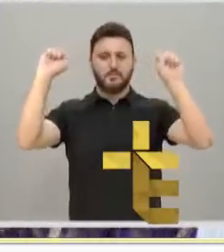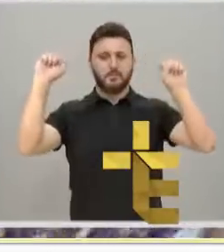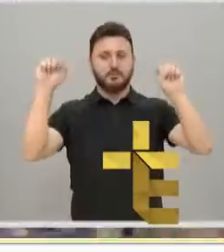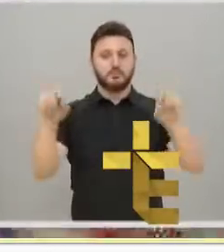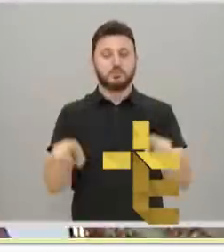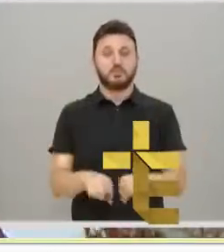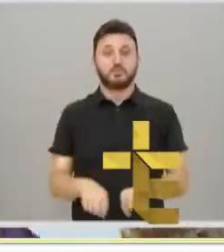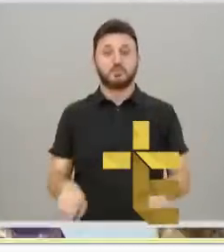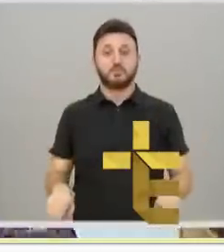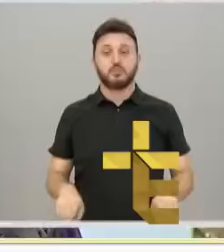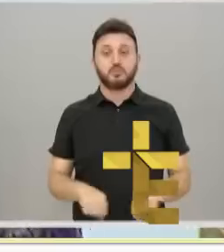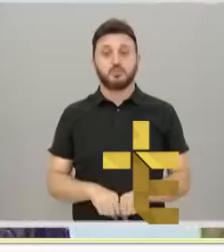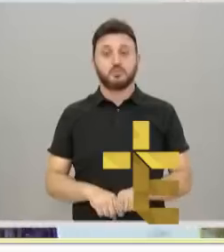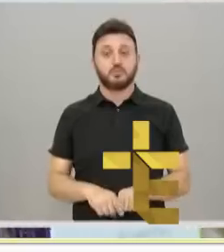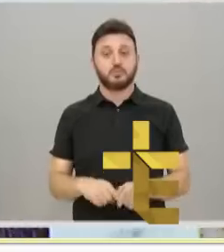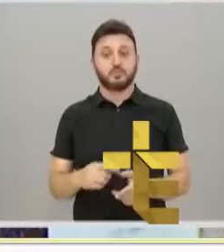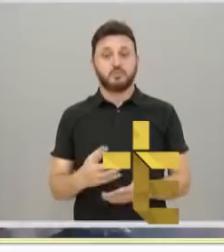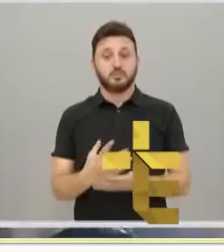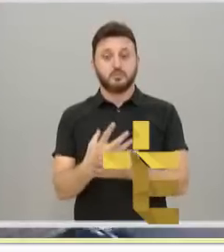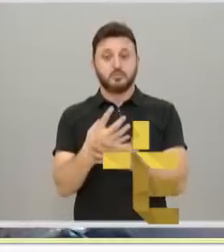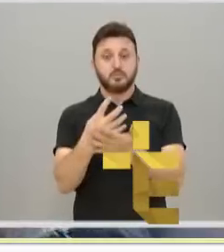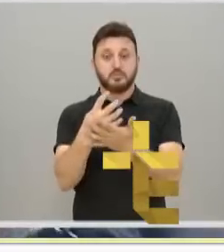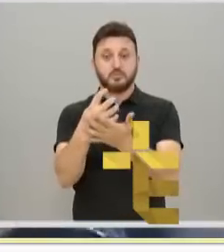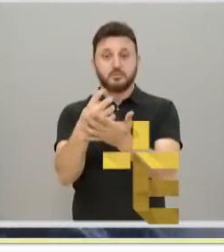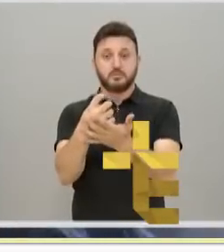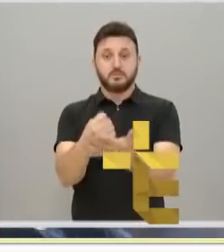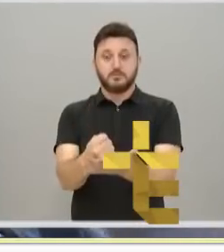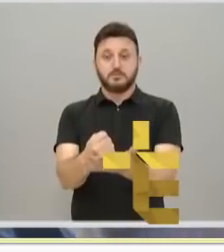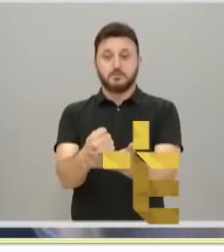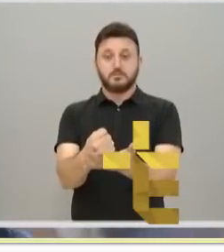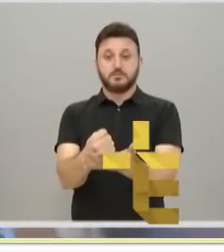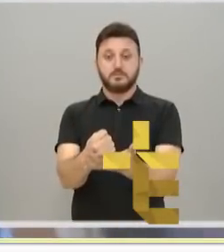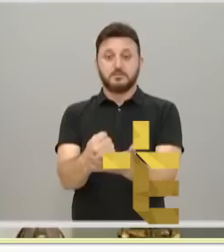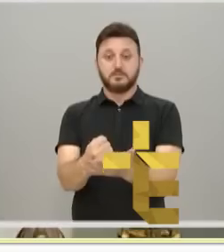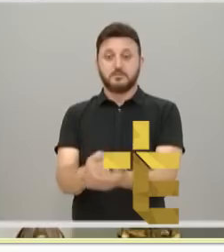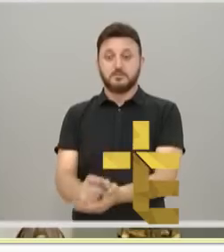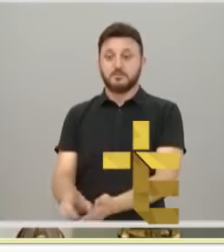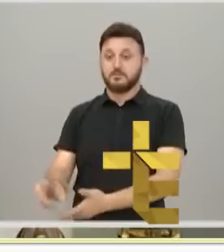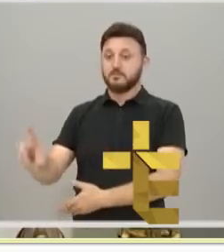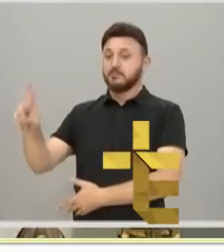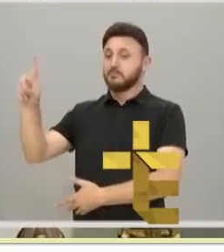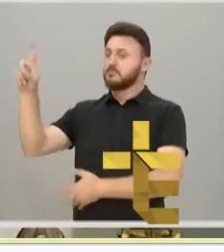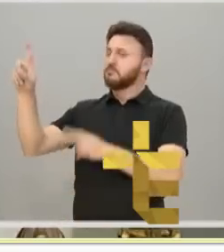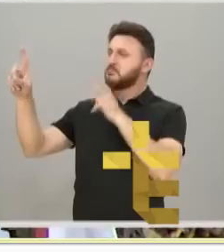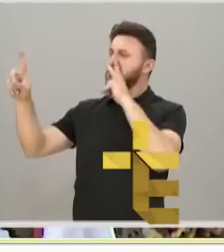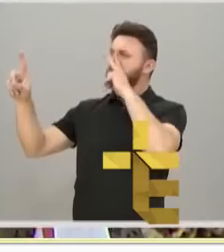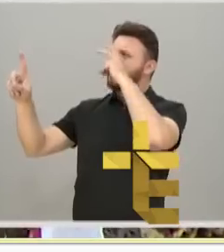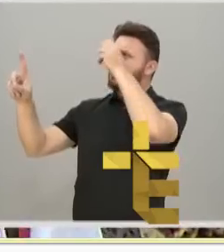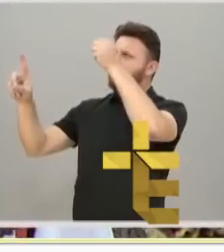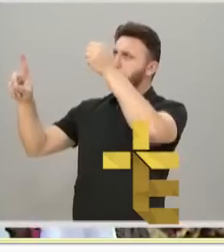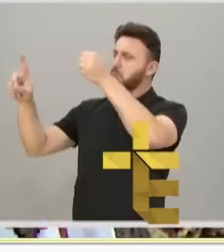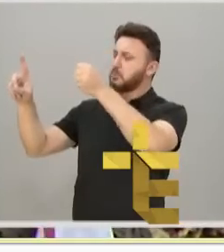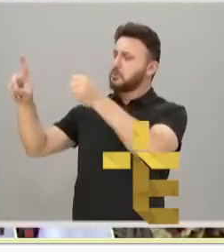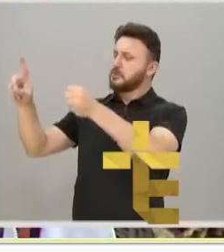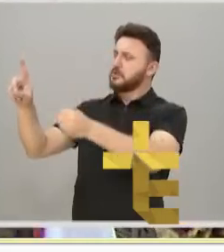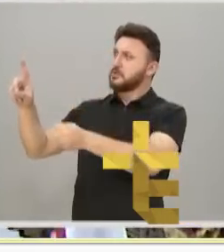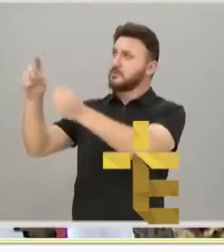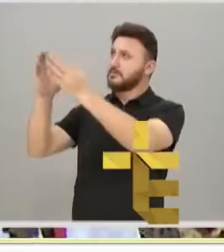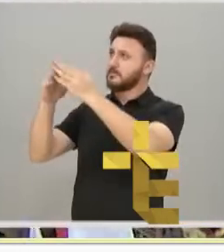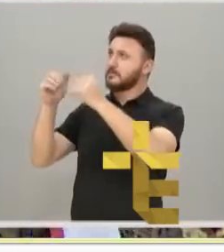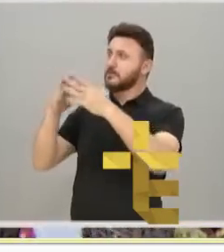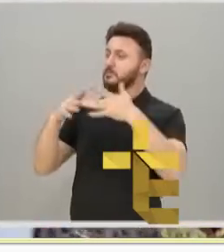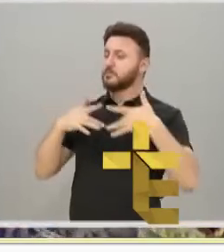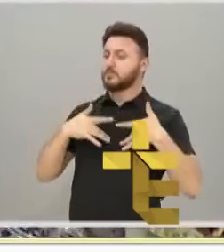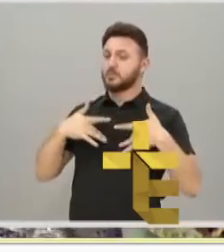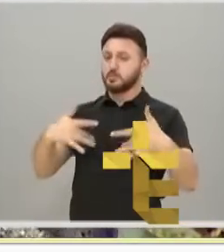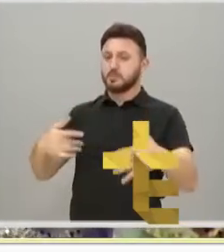liberta e salva. Deus Todo-Poderoso, tenha compaixão de